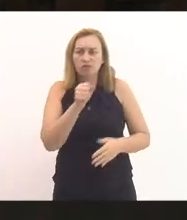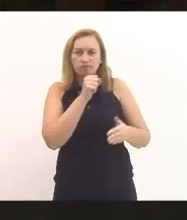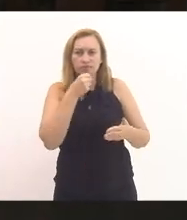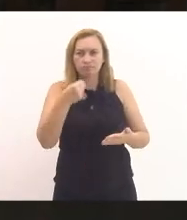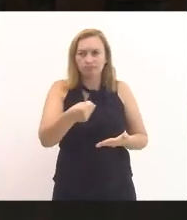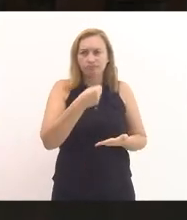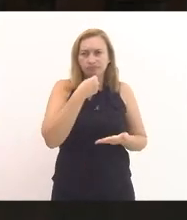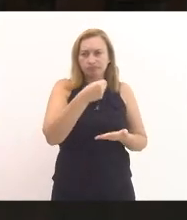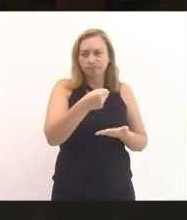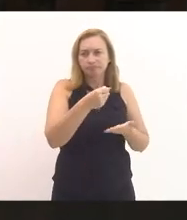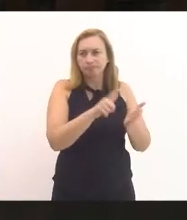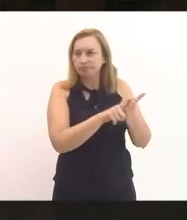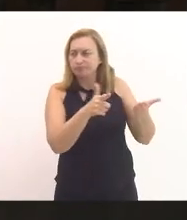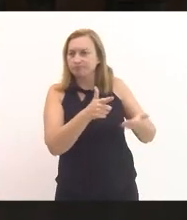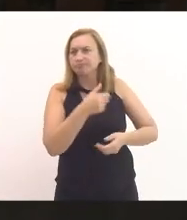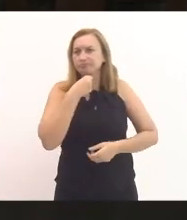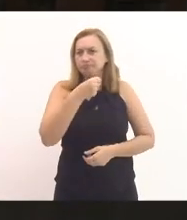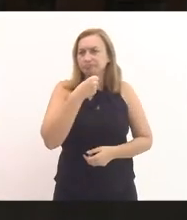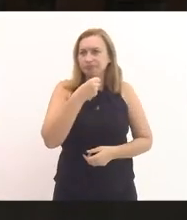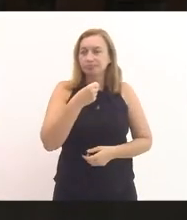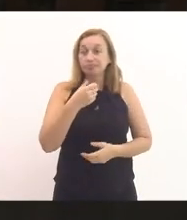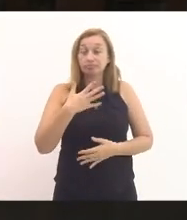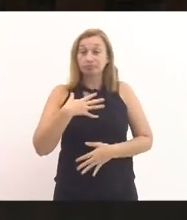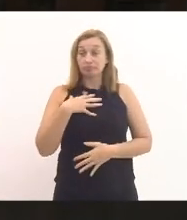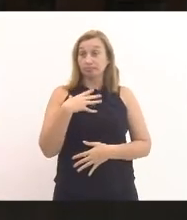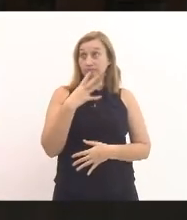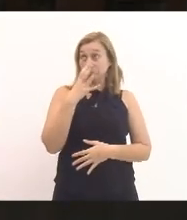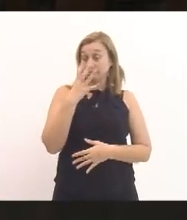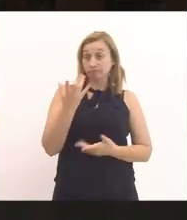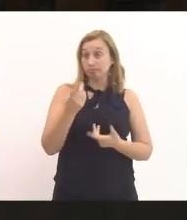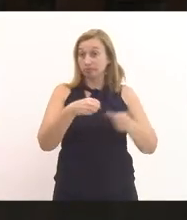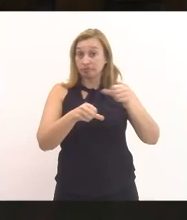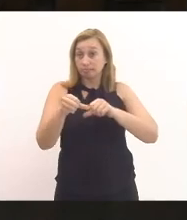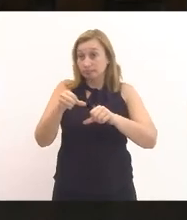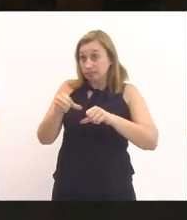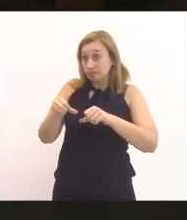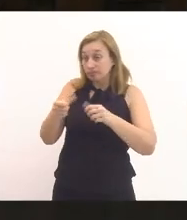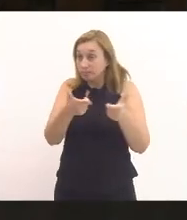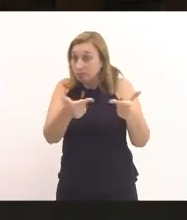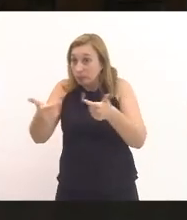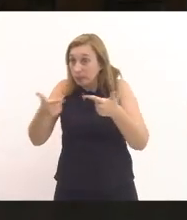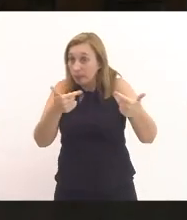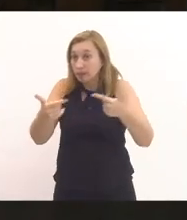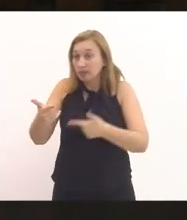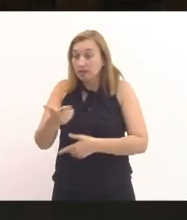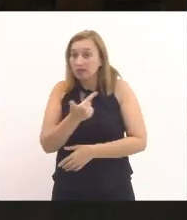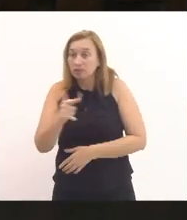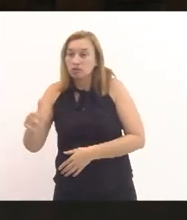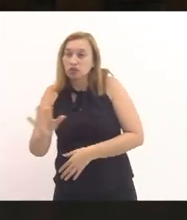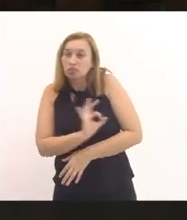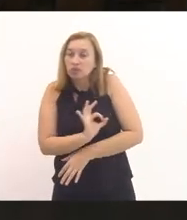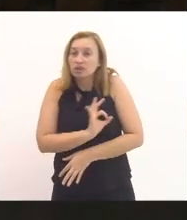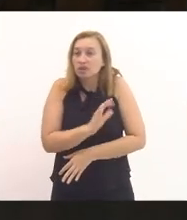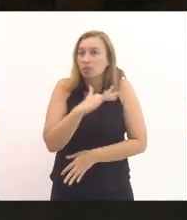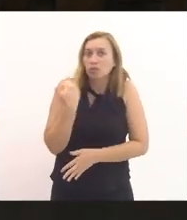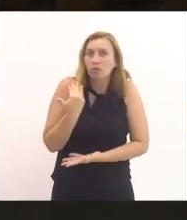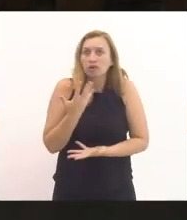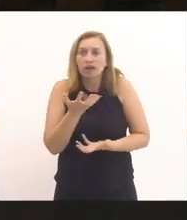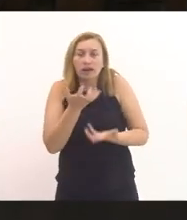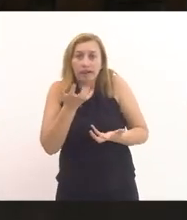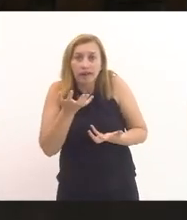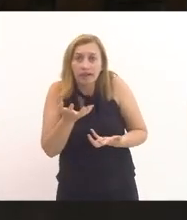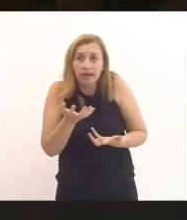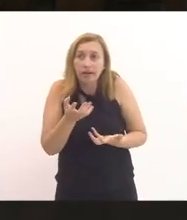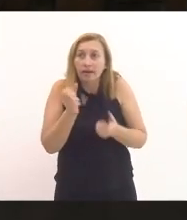repórter disse que ela estava escandalizados por que naquela troca de tiros não havia nenhum policial baleado então ela queria